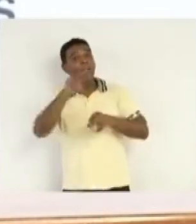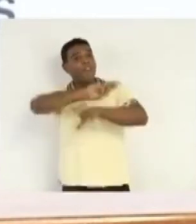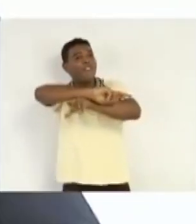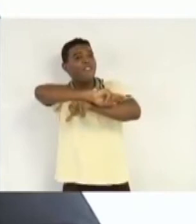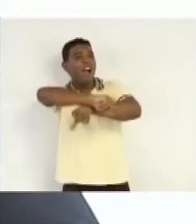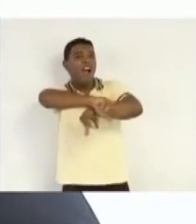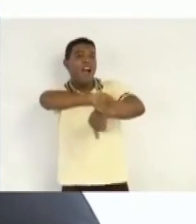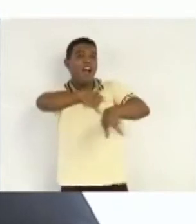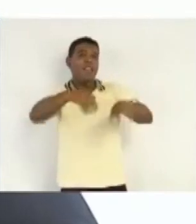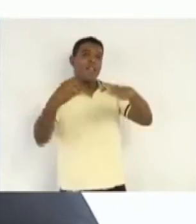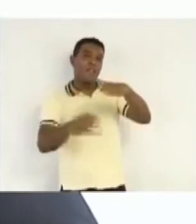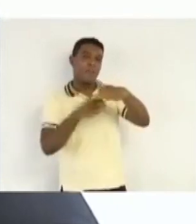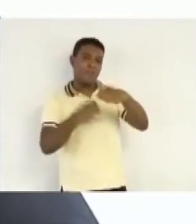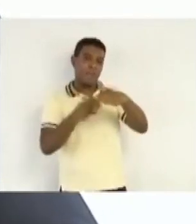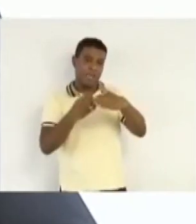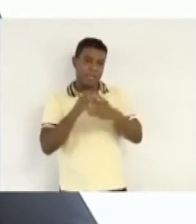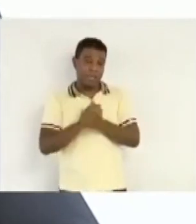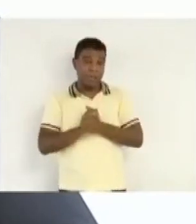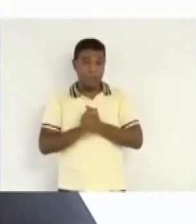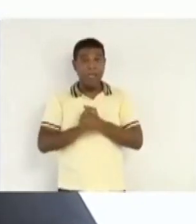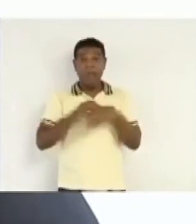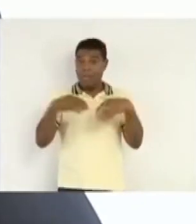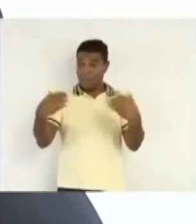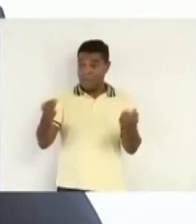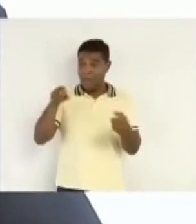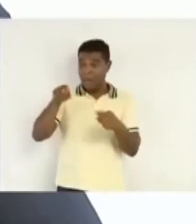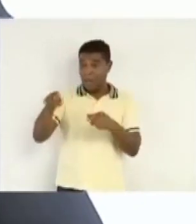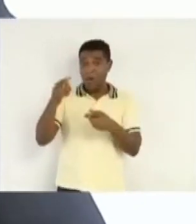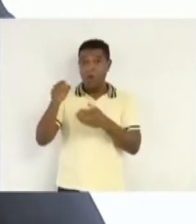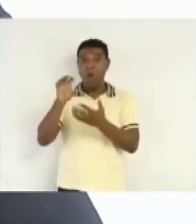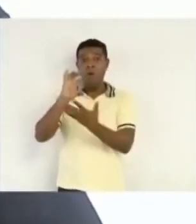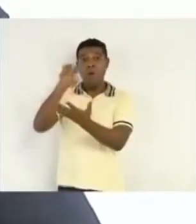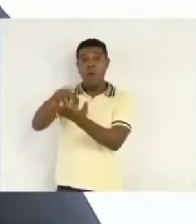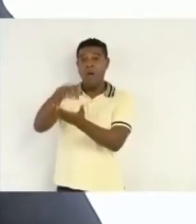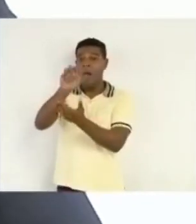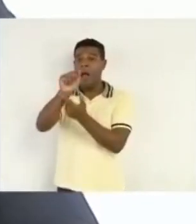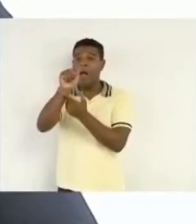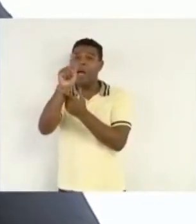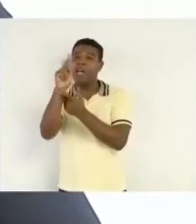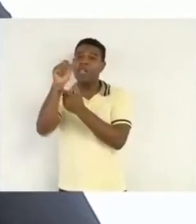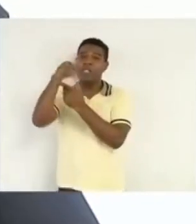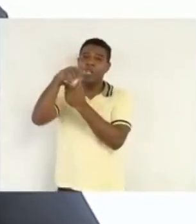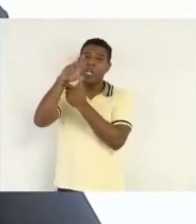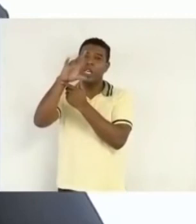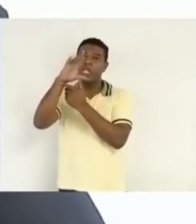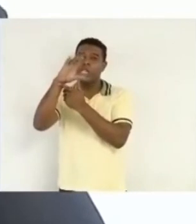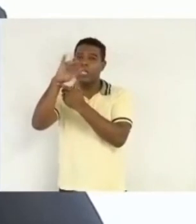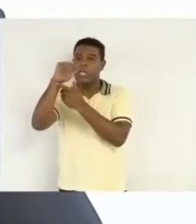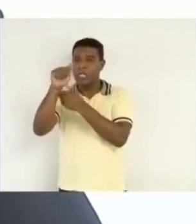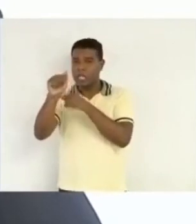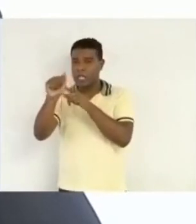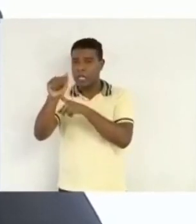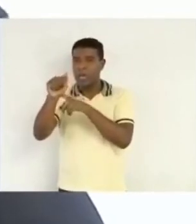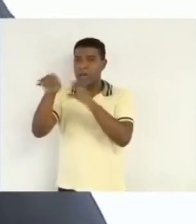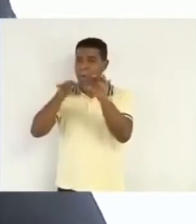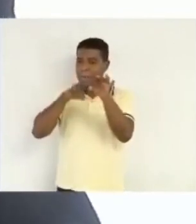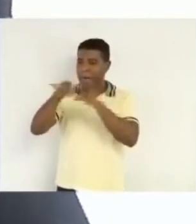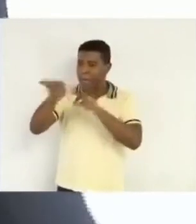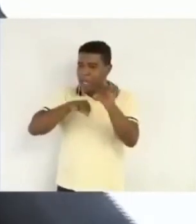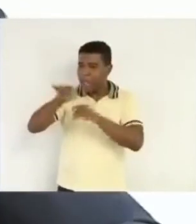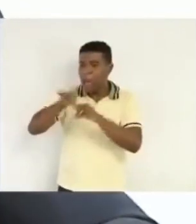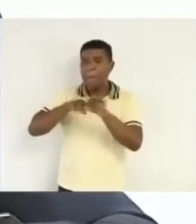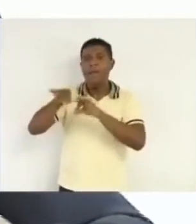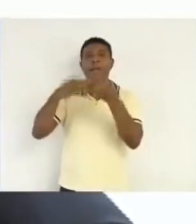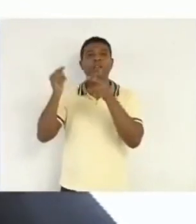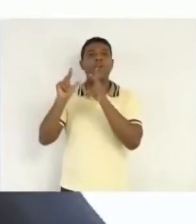que a operação dessas agências é funciona em e eventualmente para daqui um ano um ano e meio né os planejamentos